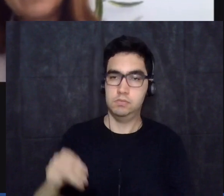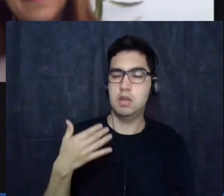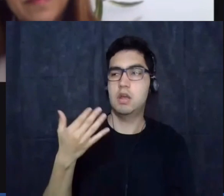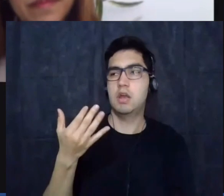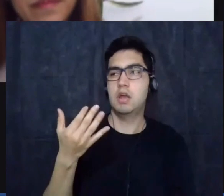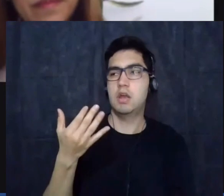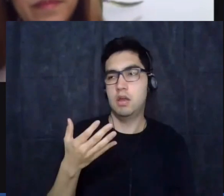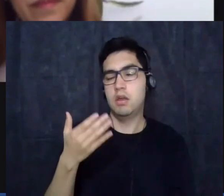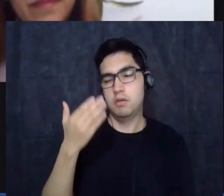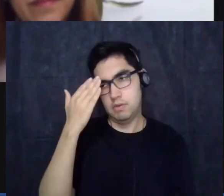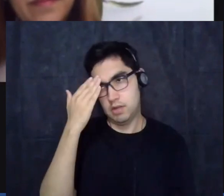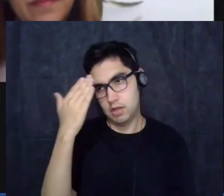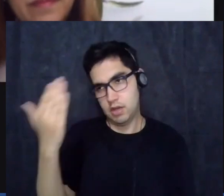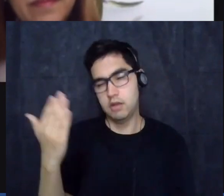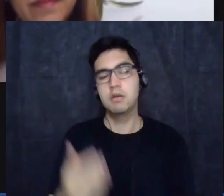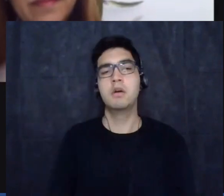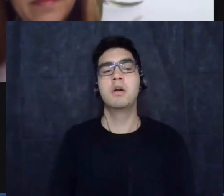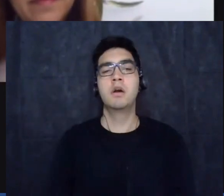eu